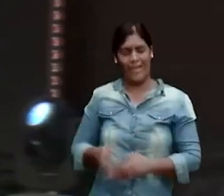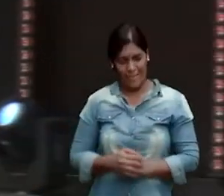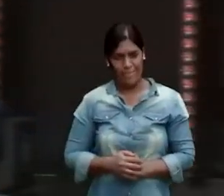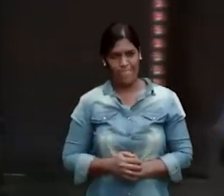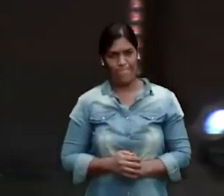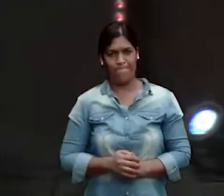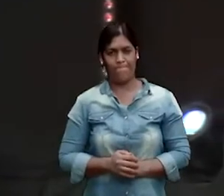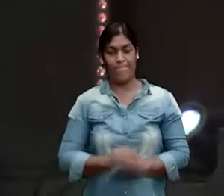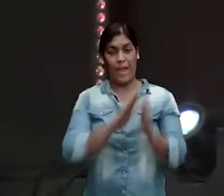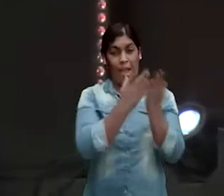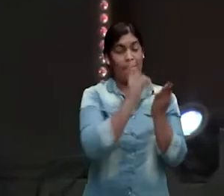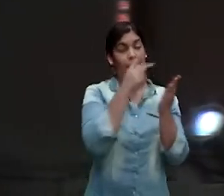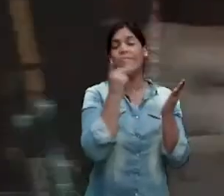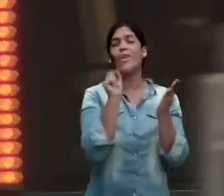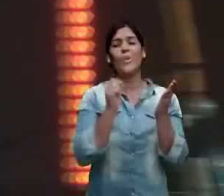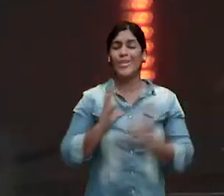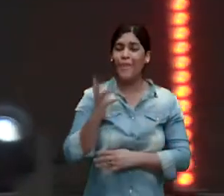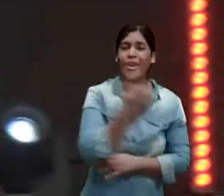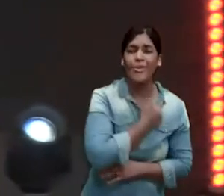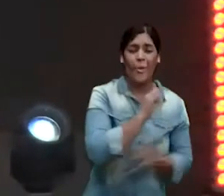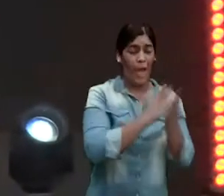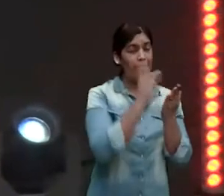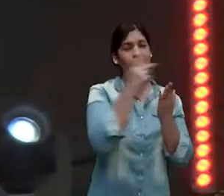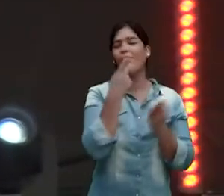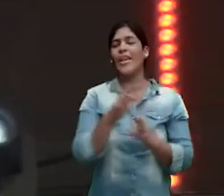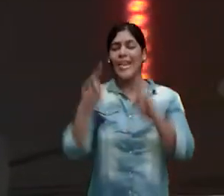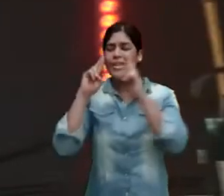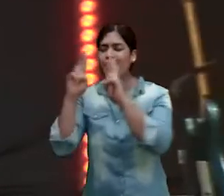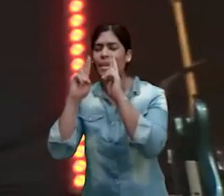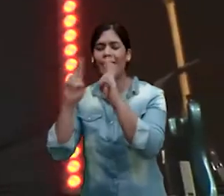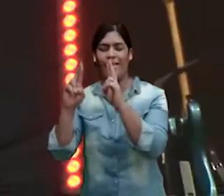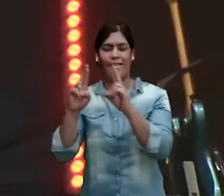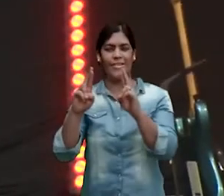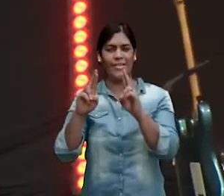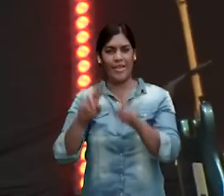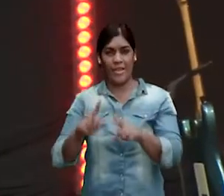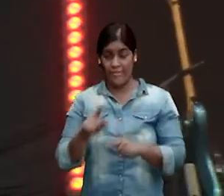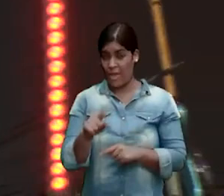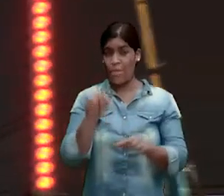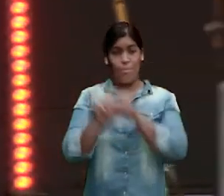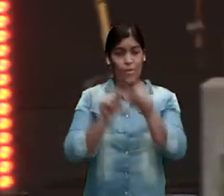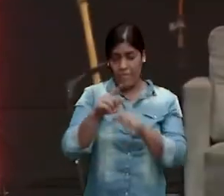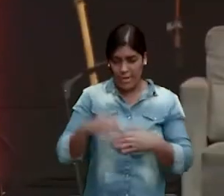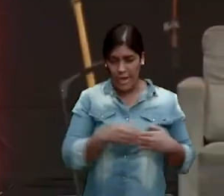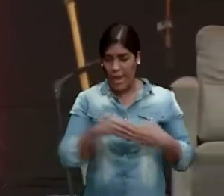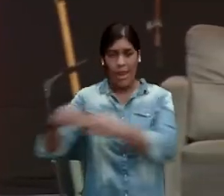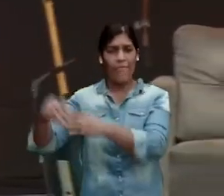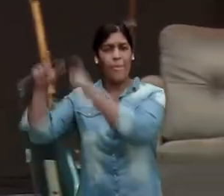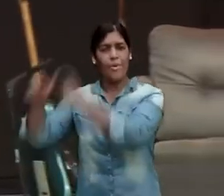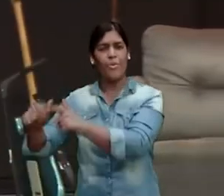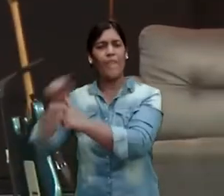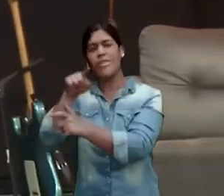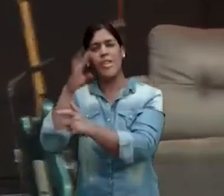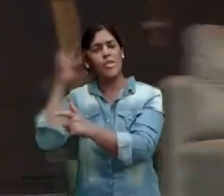fala do nosso resgatador a Bíblia fala da esperança que vai fazer você sair da onde você tá e vai te levar para onde